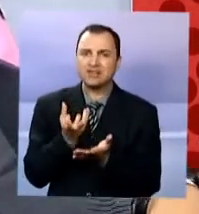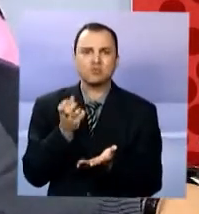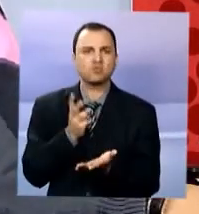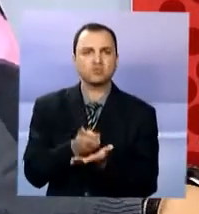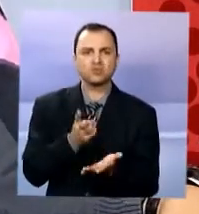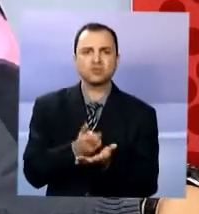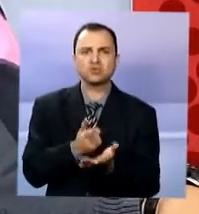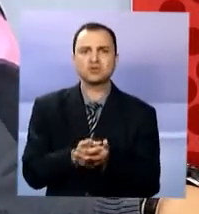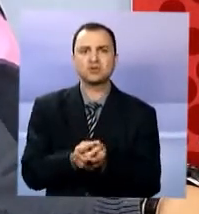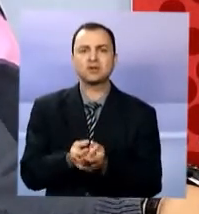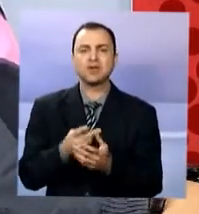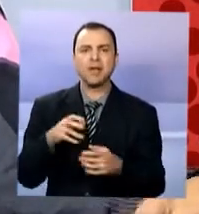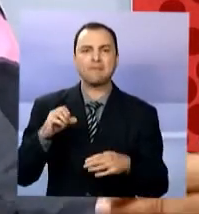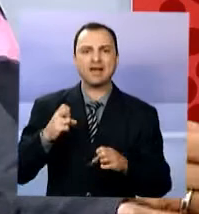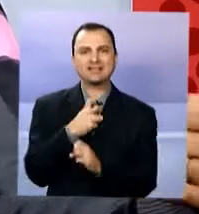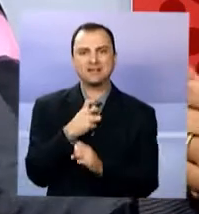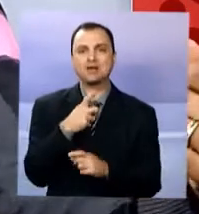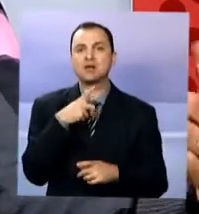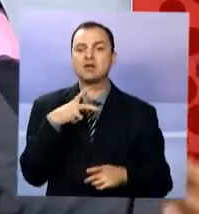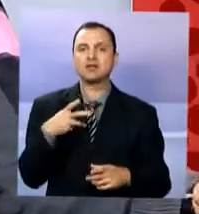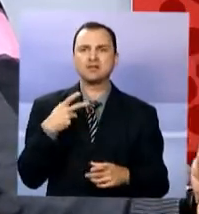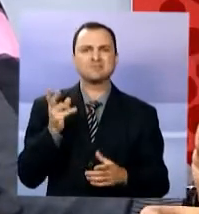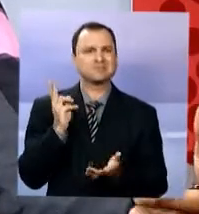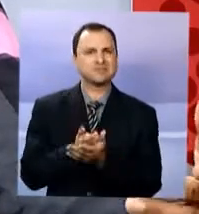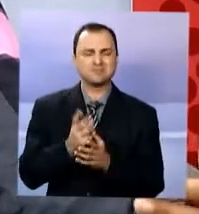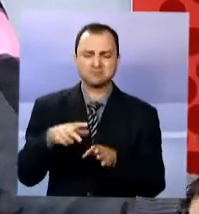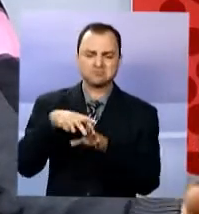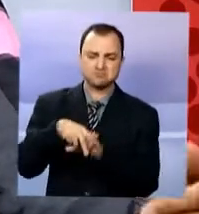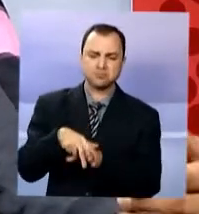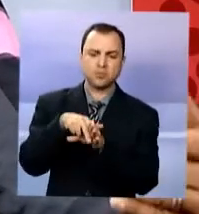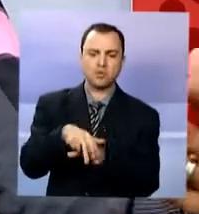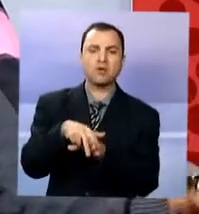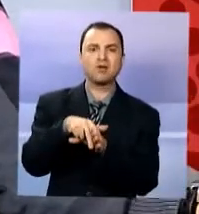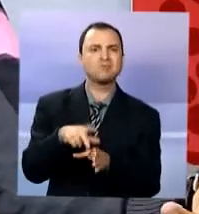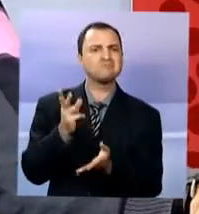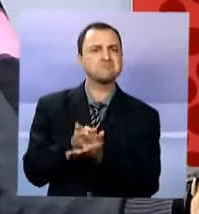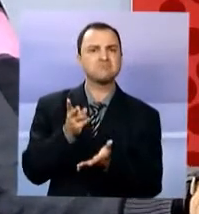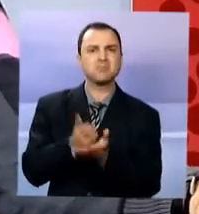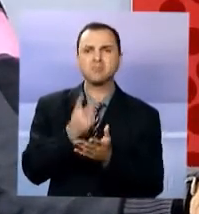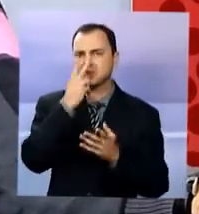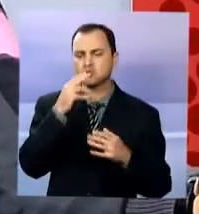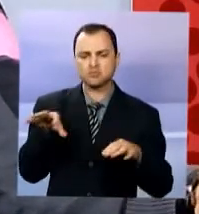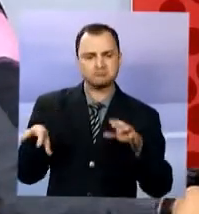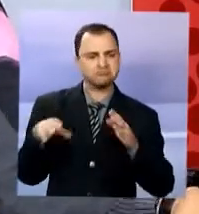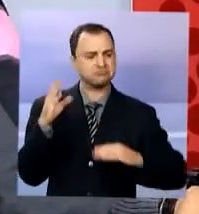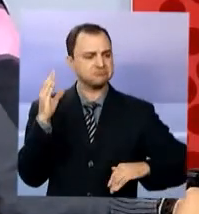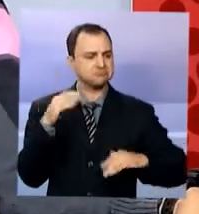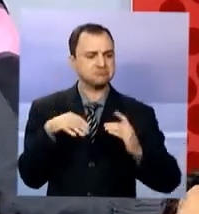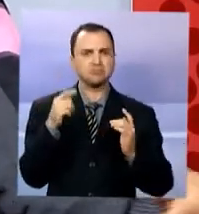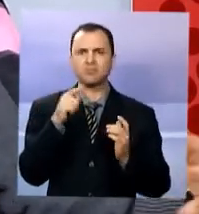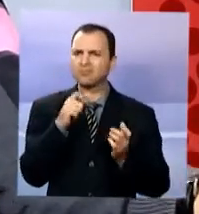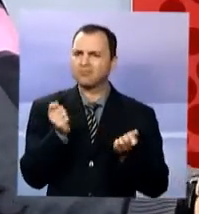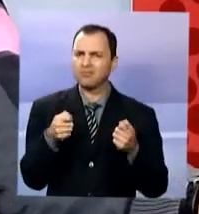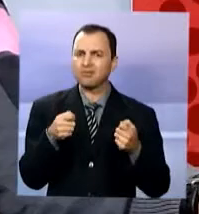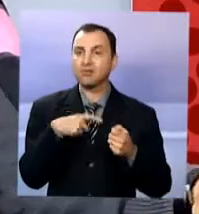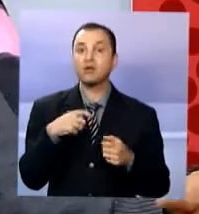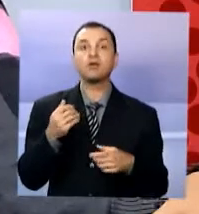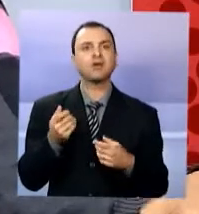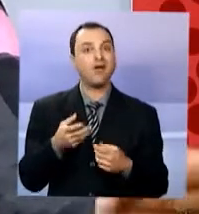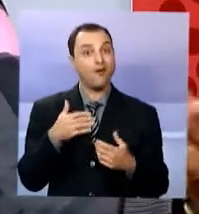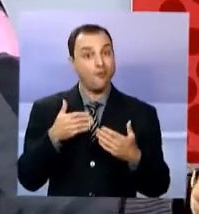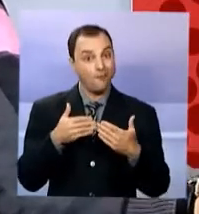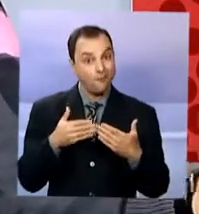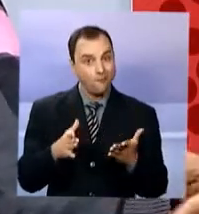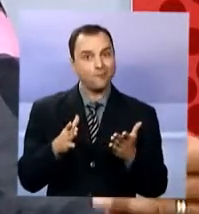uma uma paresia e ele sente que quanto mais ele montava o cavalo mas os movimentos voltavam E aí sim